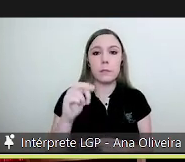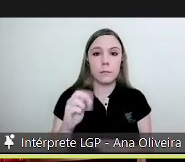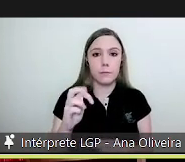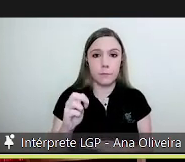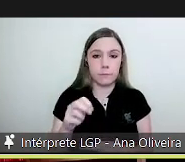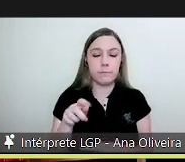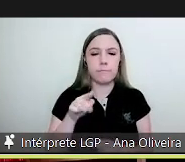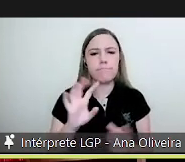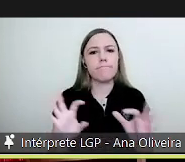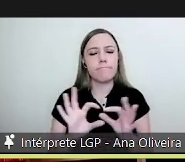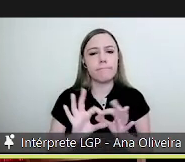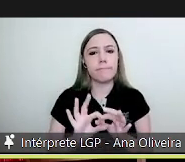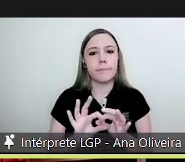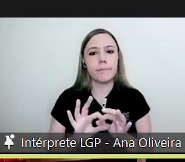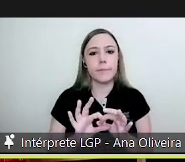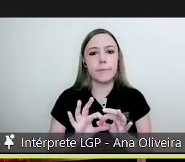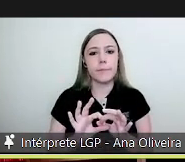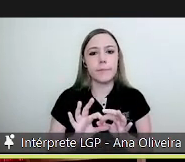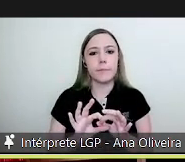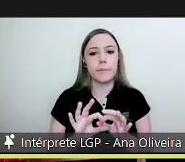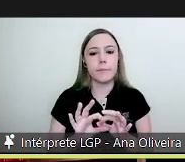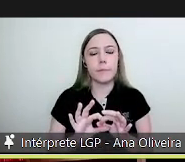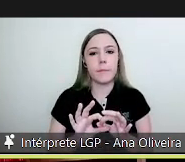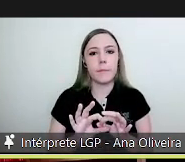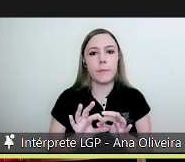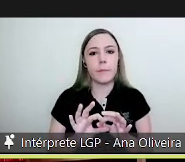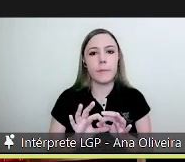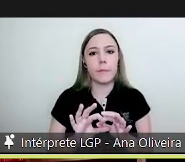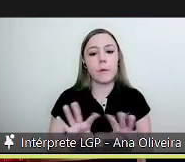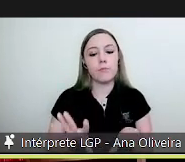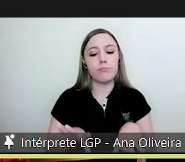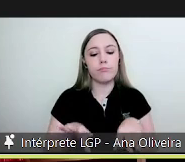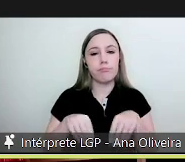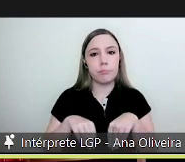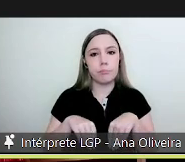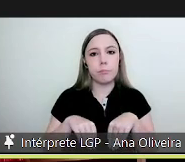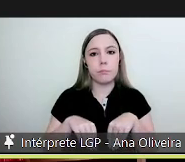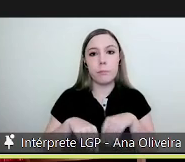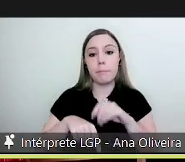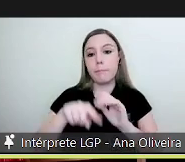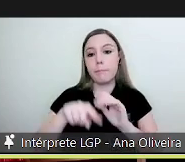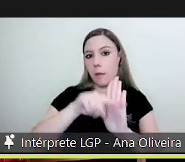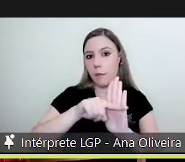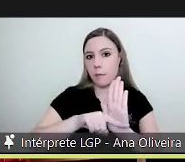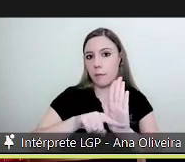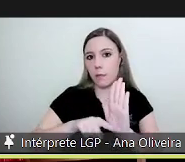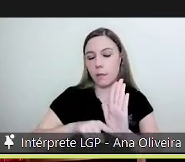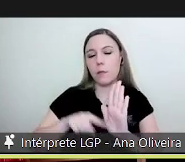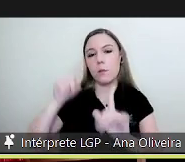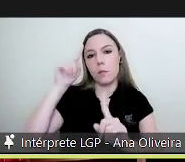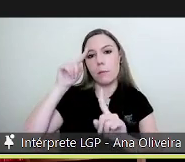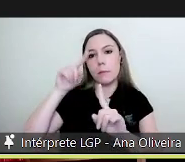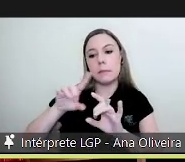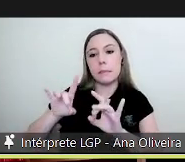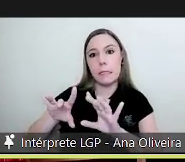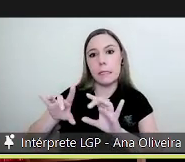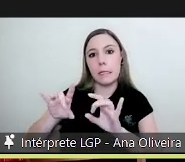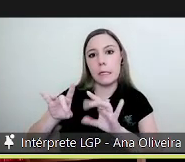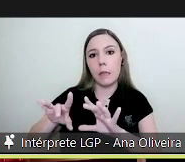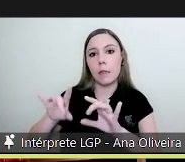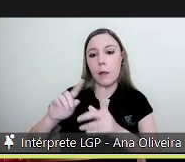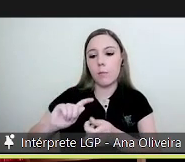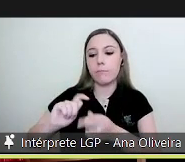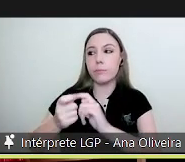se prende com a premência na adoção de medidas de combate à mudança do clima e seus